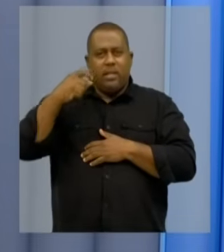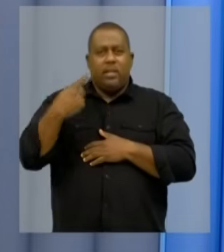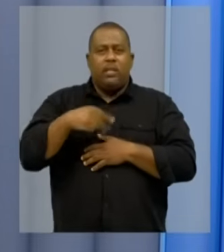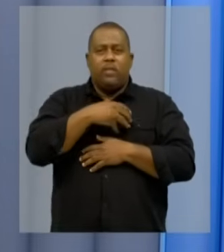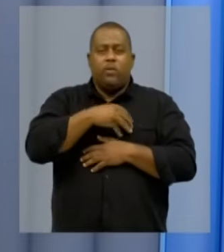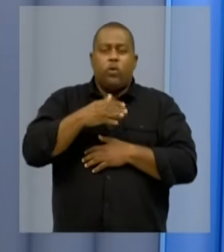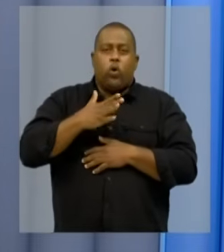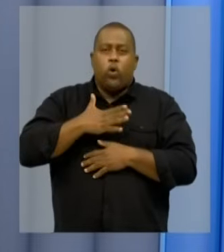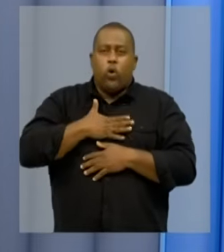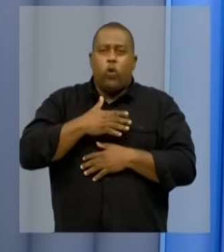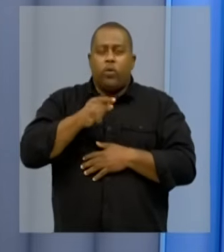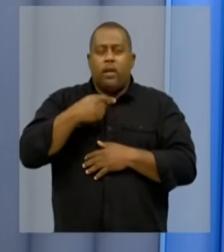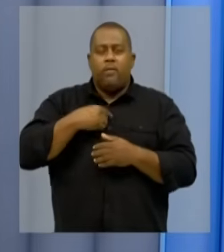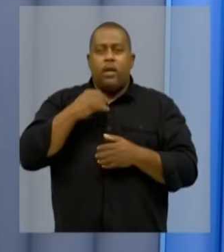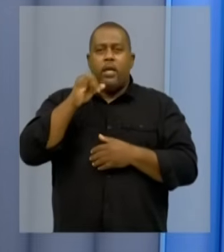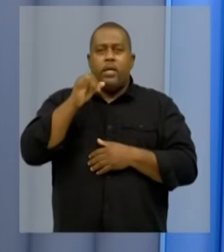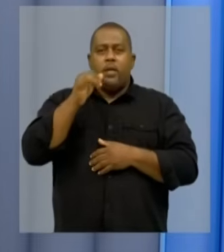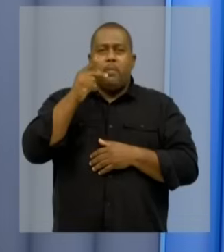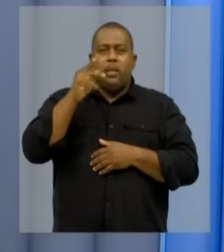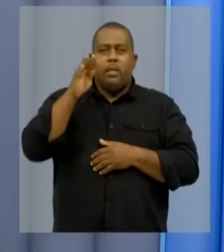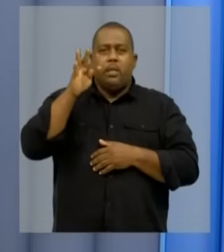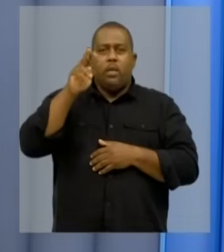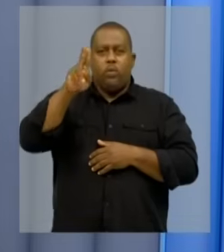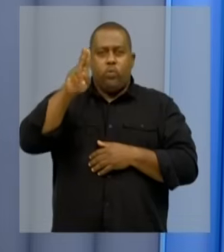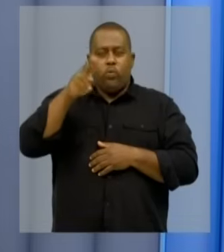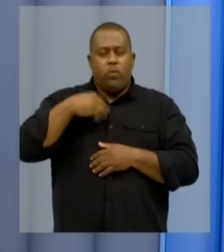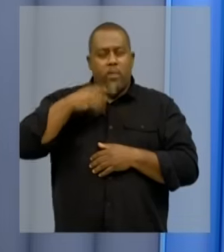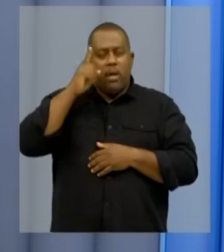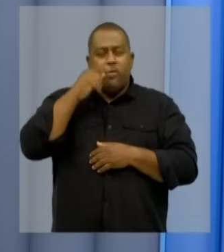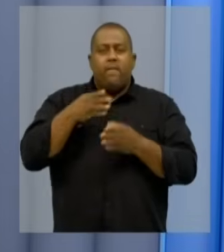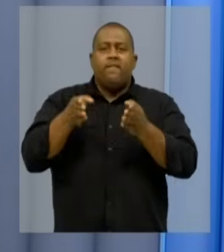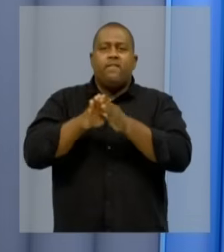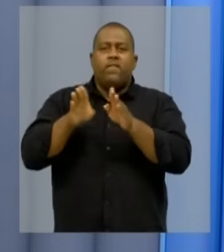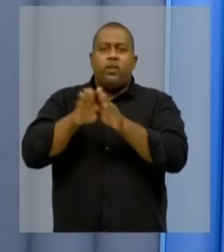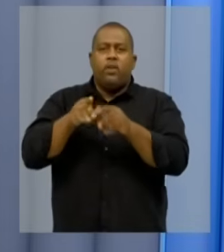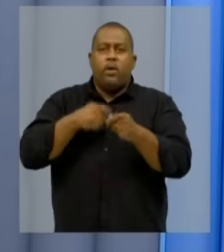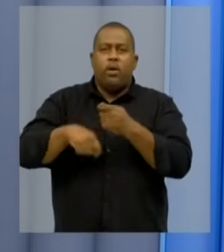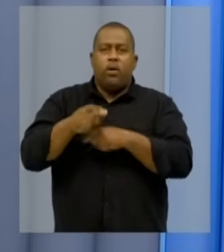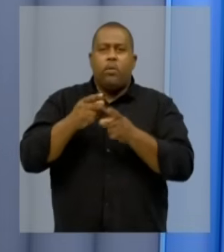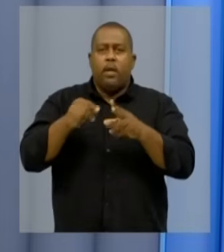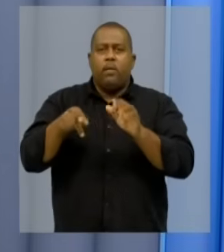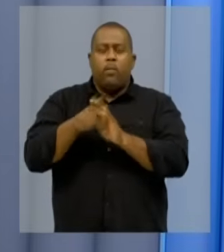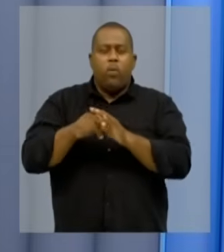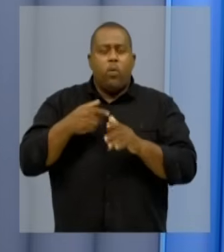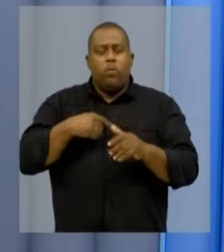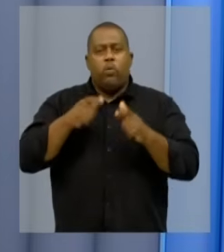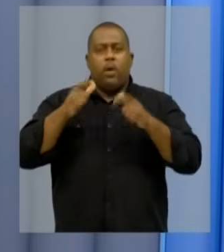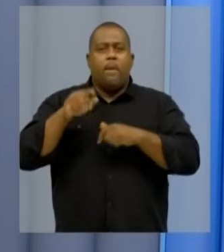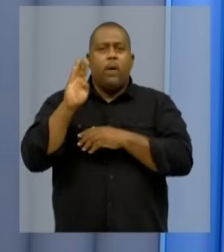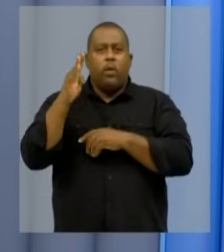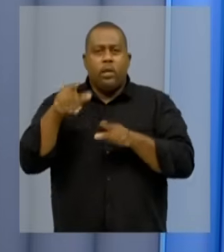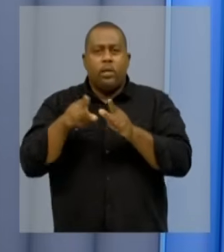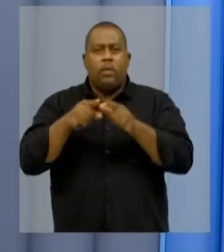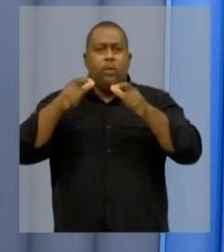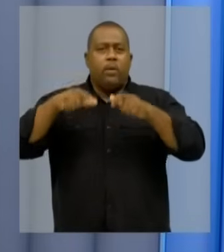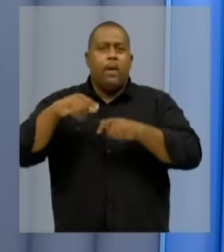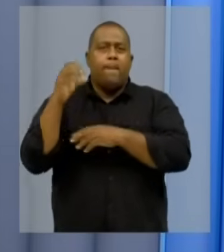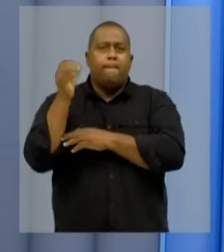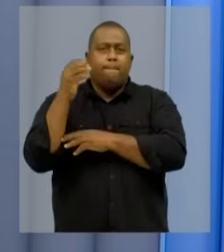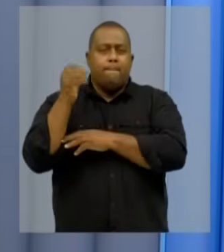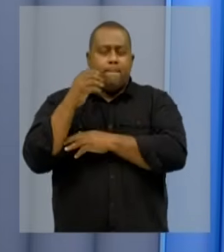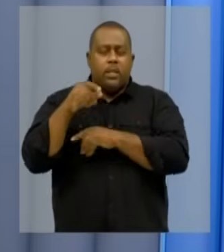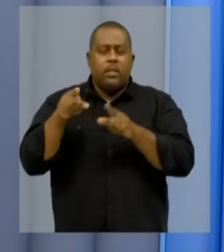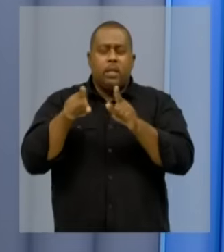as taxas de IPTU, fechando o comércio na Barroquinha, fechando o comércio na Barra e mais. Uma